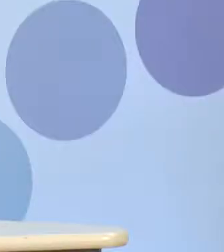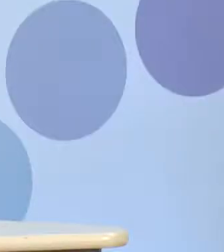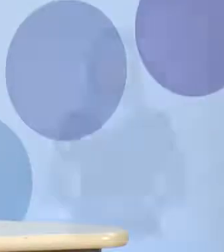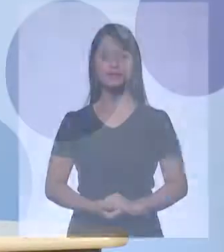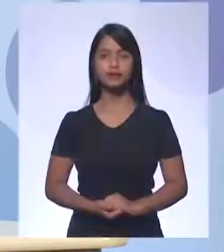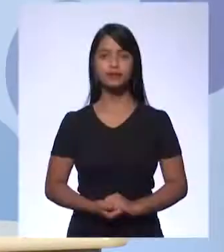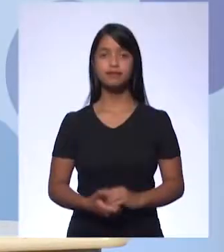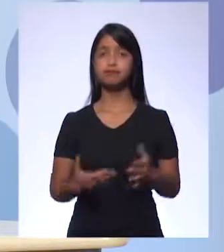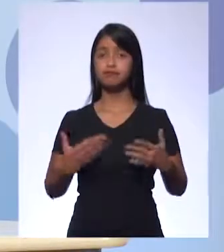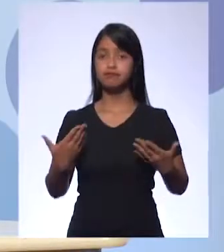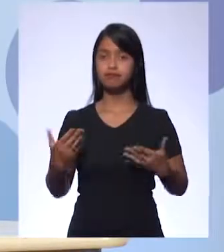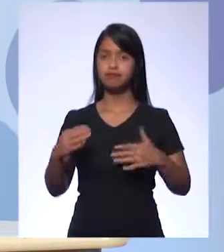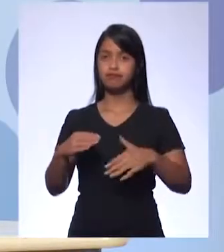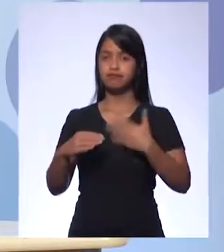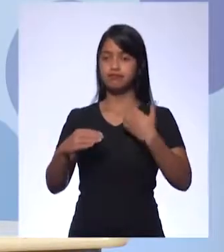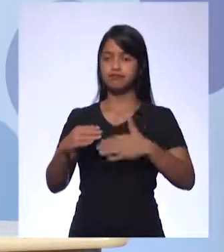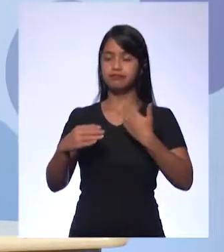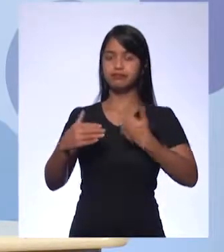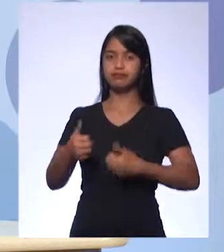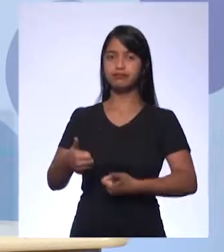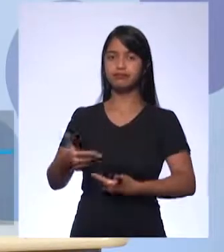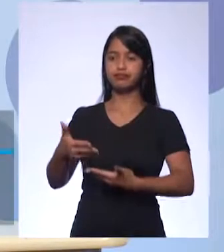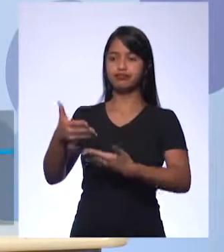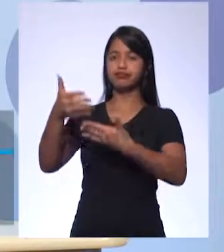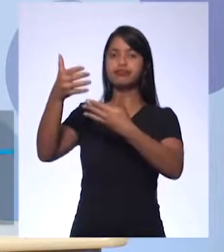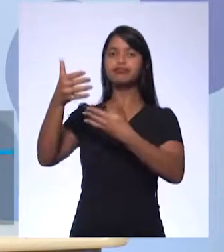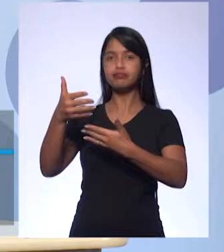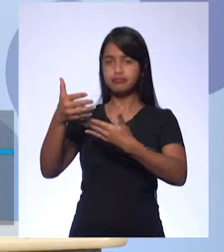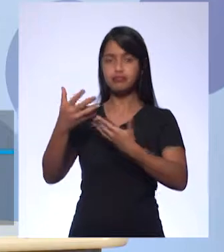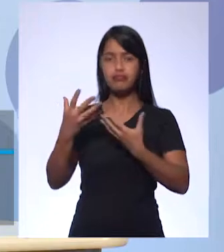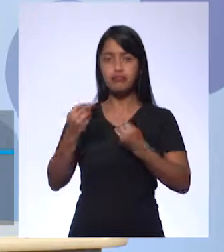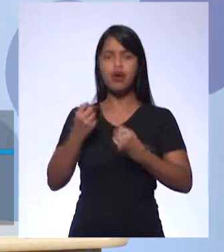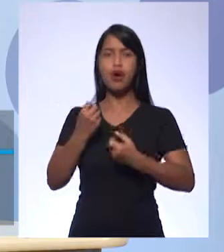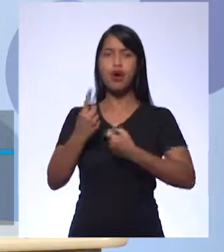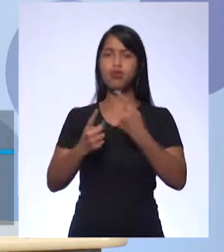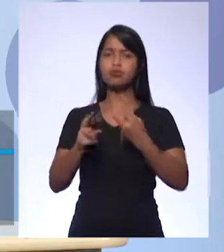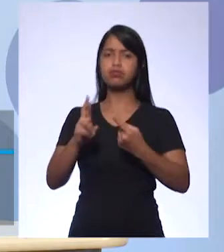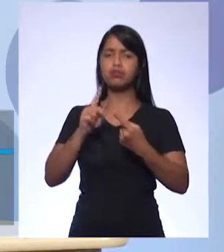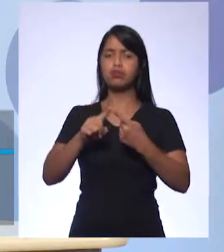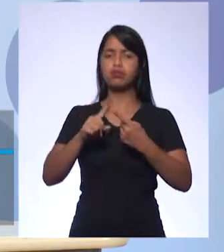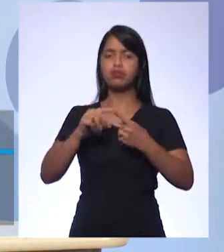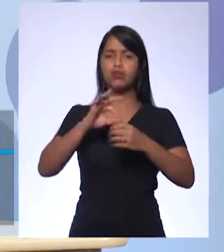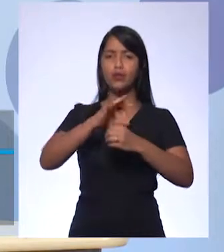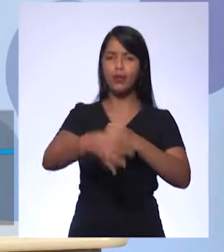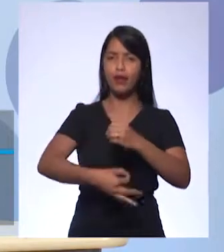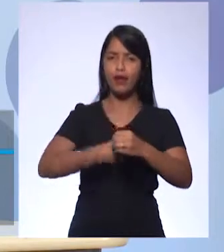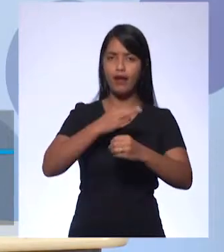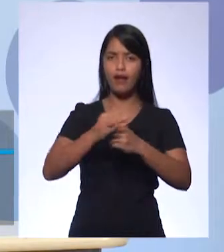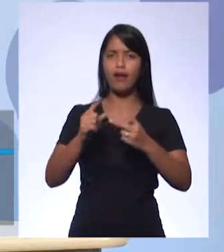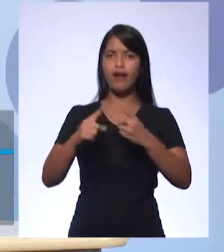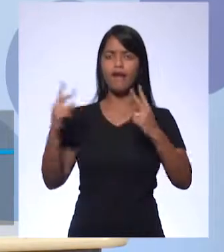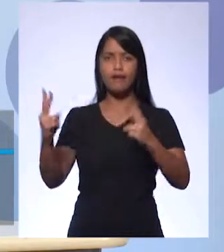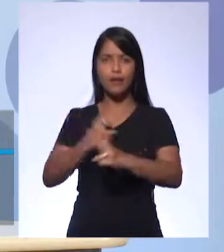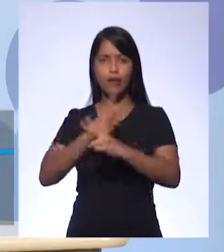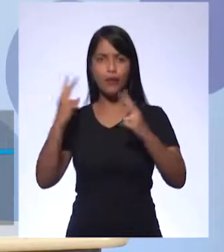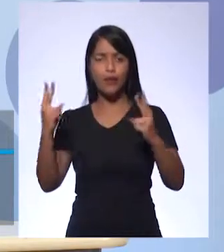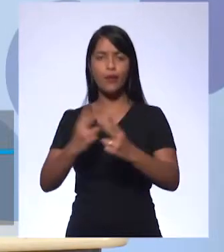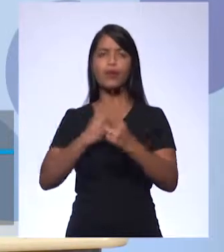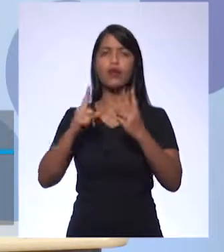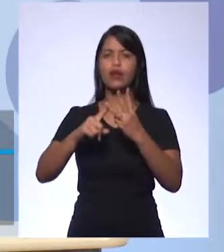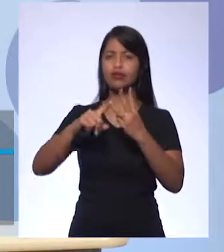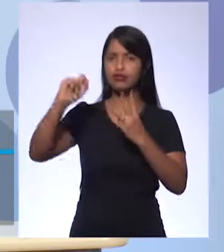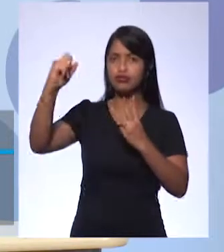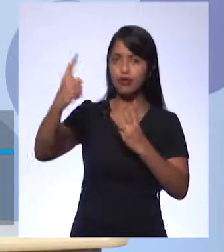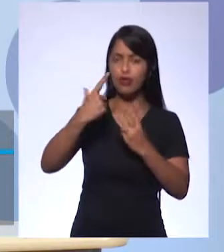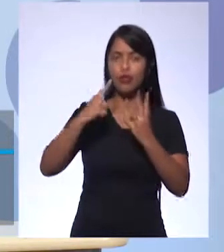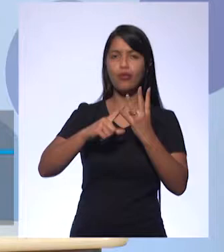Bom, Ed, são muitas participações aqui dos professores, colocando aqui energia nuclear, eólica, solar, colocaram proveniente